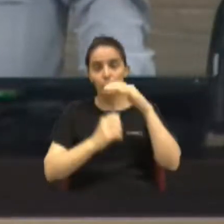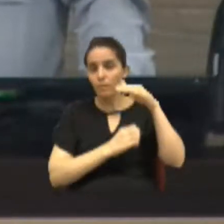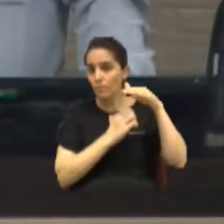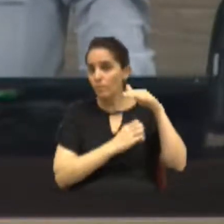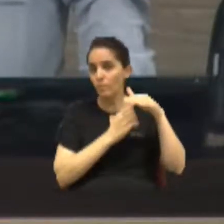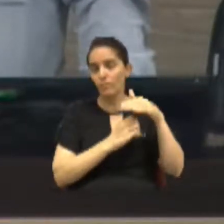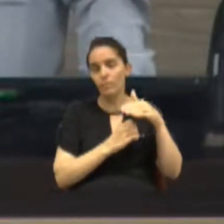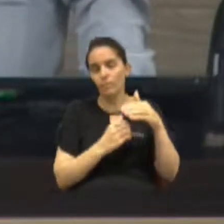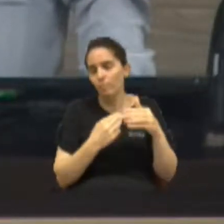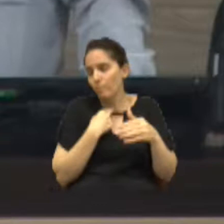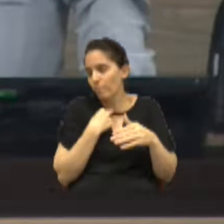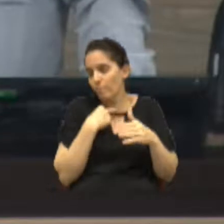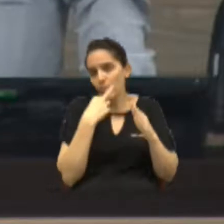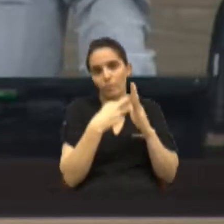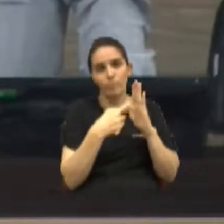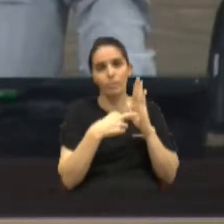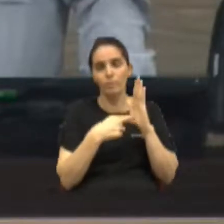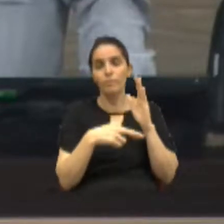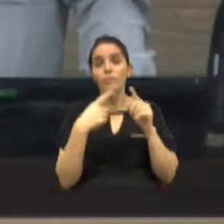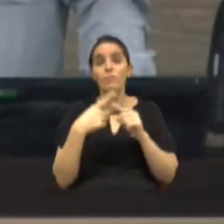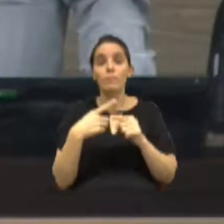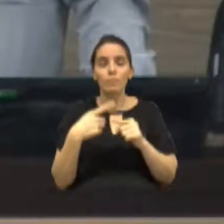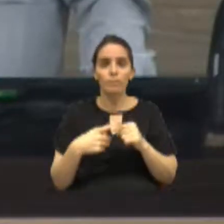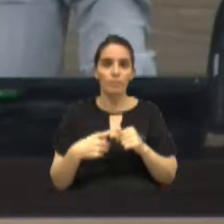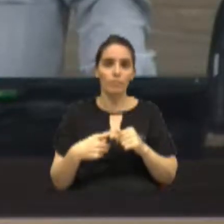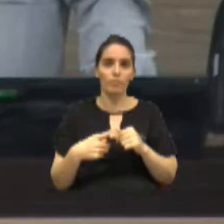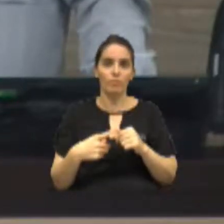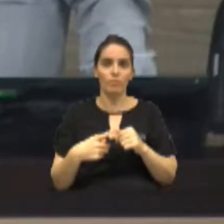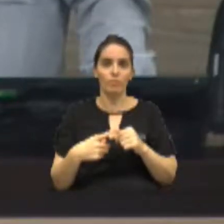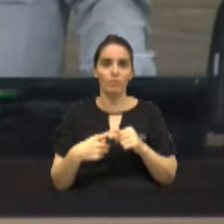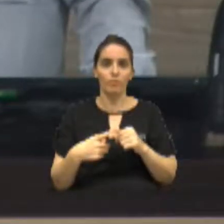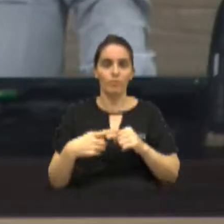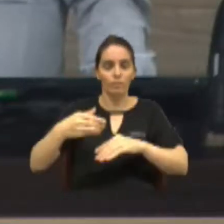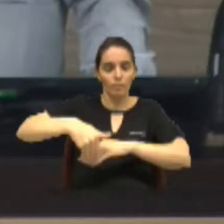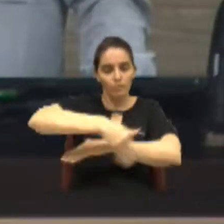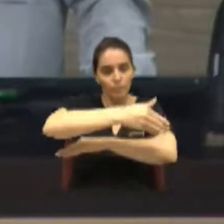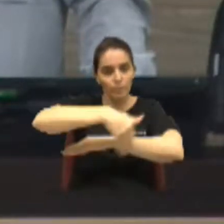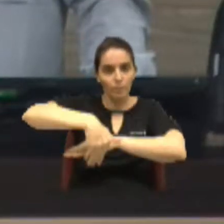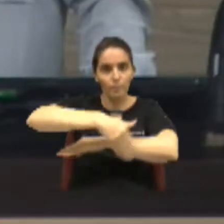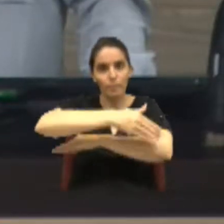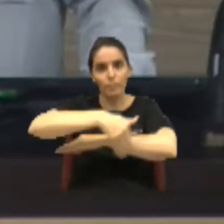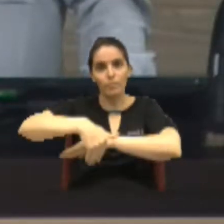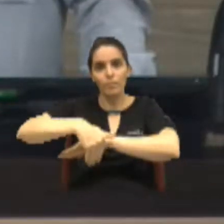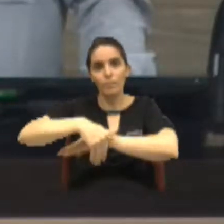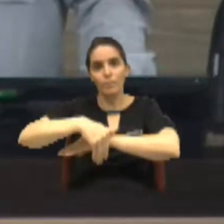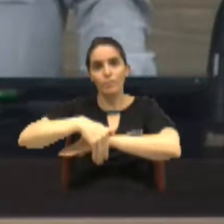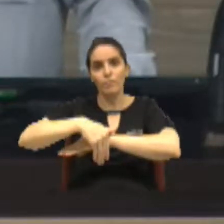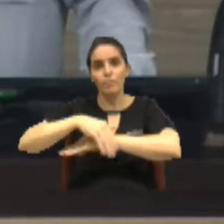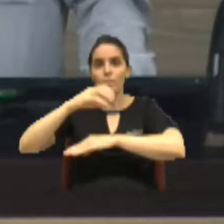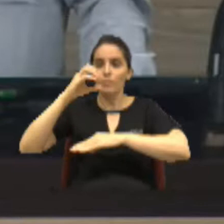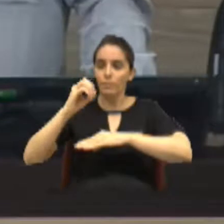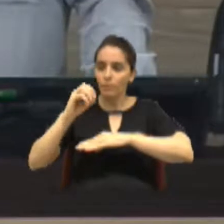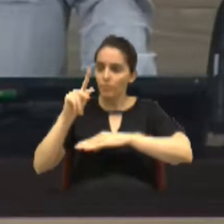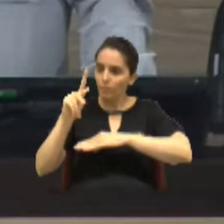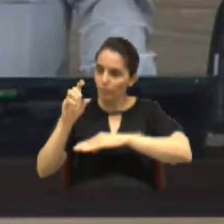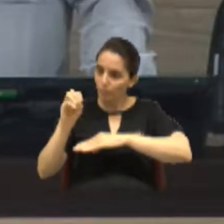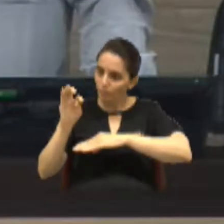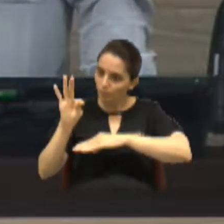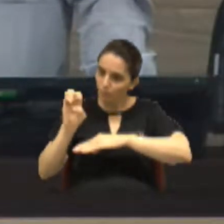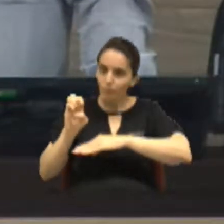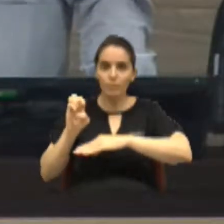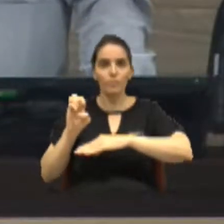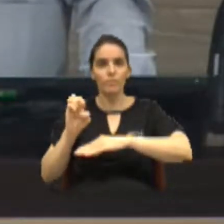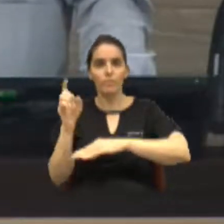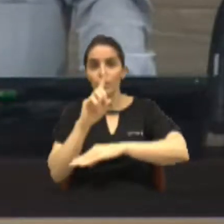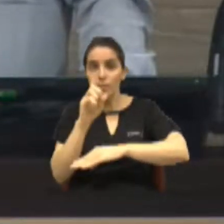se regularizar. Por quê? Porque o endereço dela passa a ser do Zé do Pote, e não na estrada de servidão. Então, elas